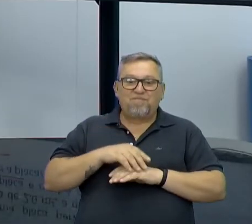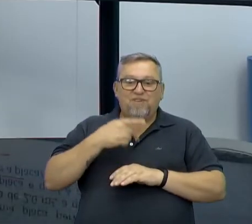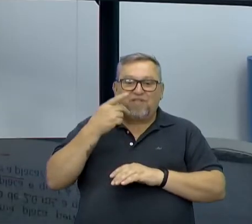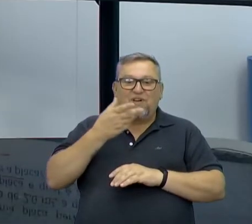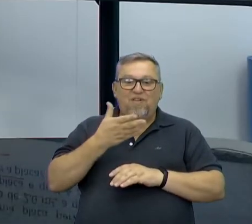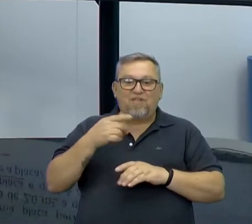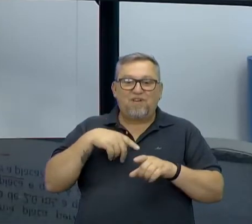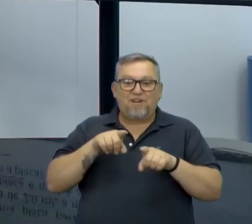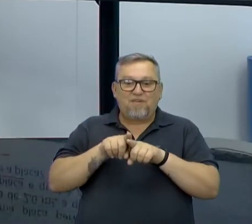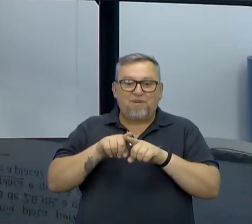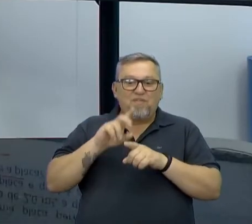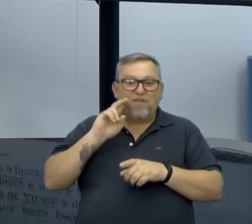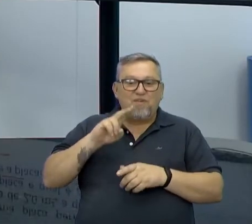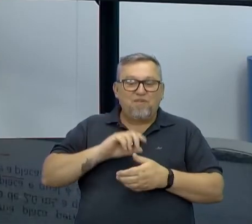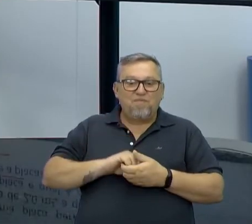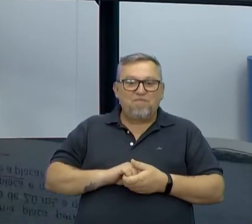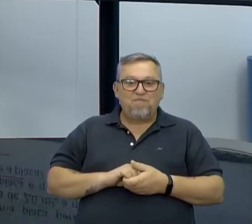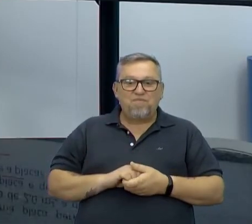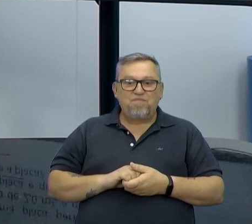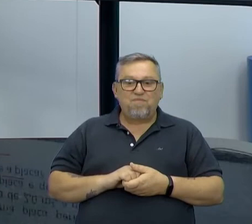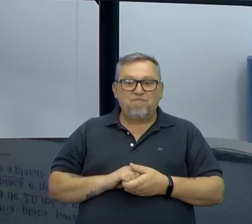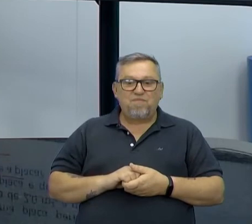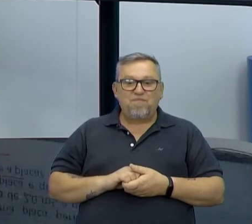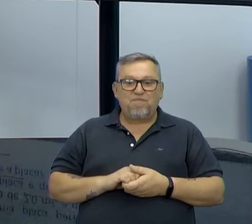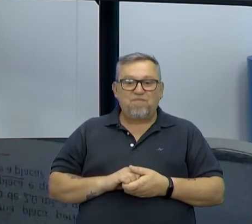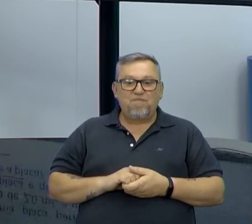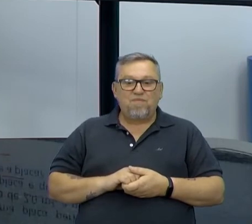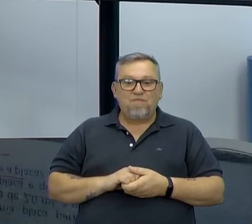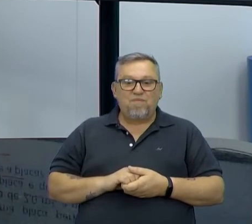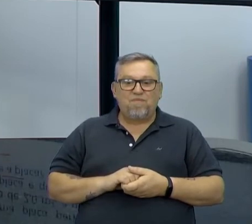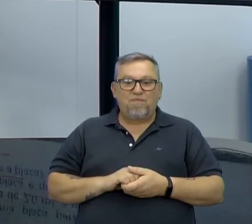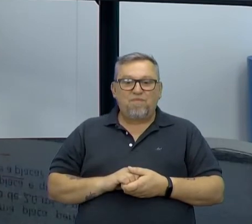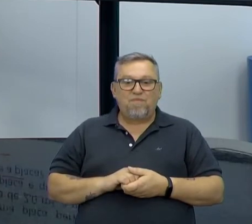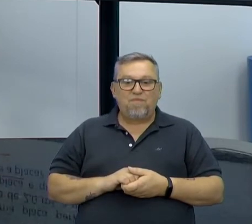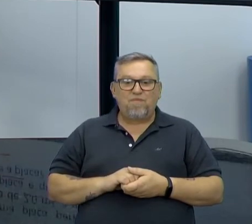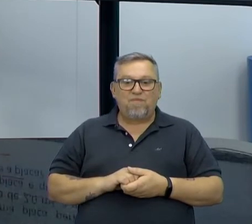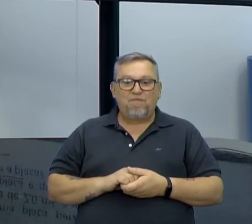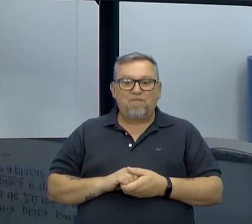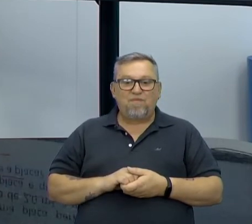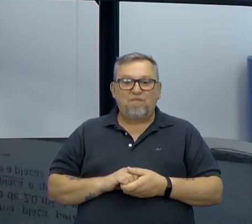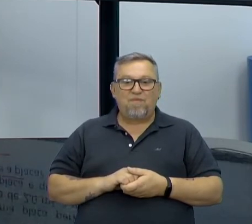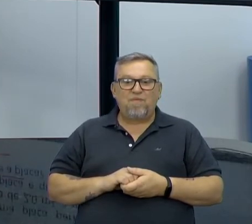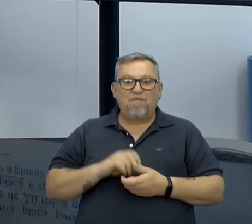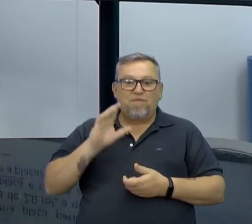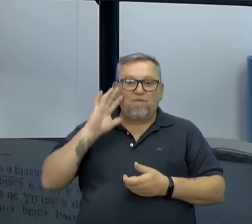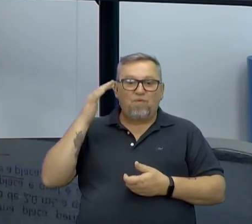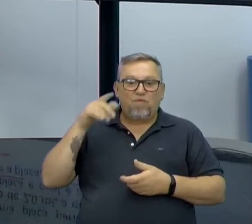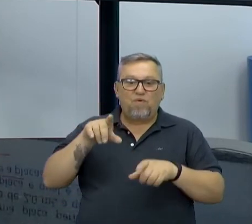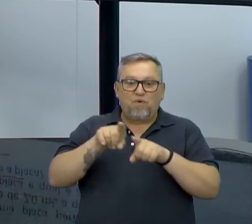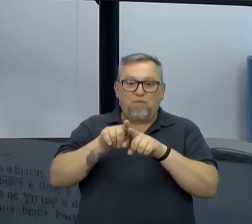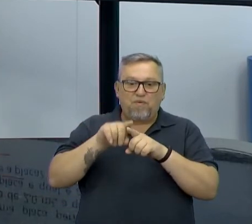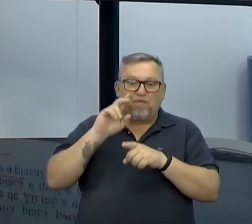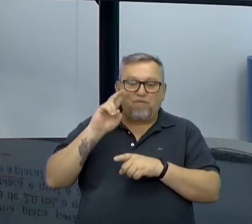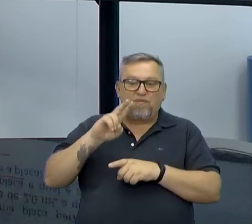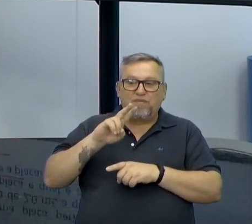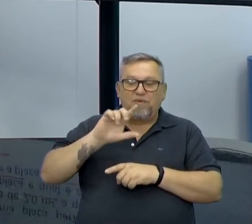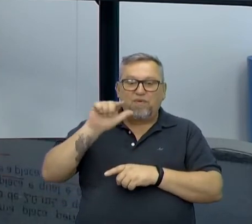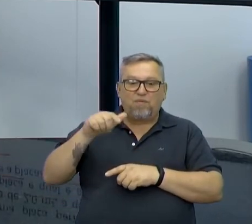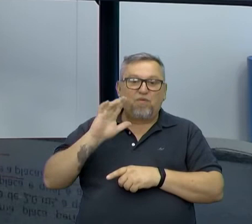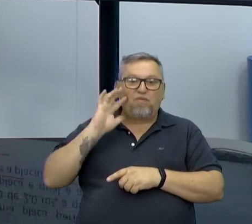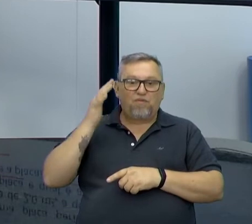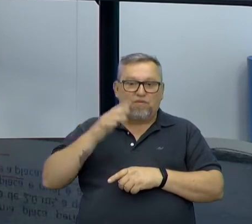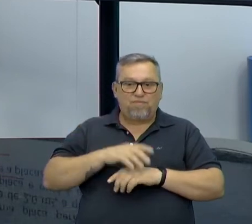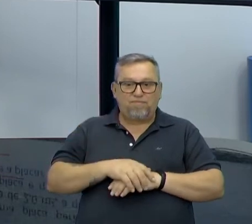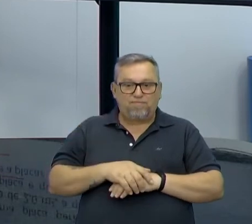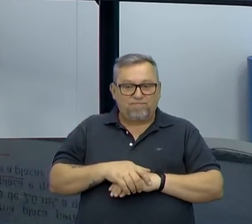você saiu com o guaxinim. E ele ficou bravo atrás de você o resto da vida. Ó, vamos resolver essa aqui, ó. Vamos resolver isso aí, Gibalina. Depois você